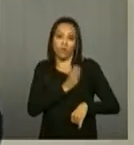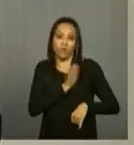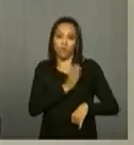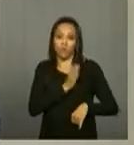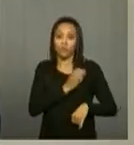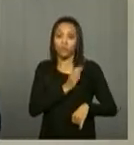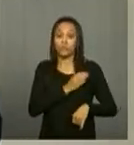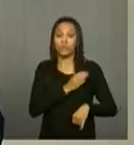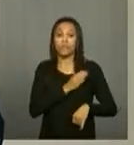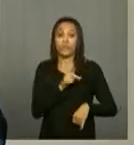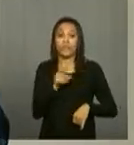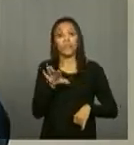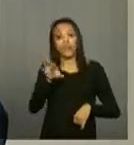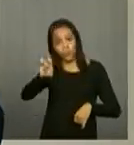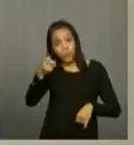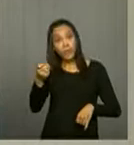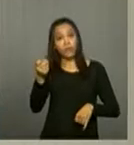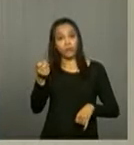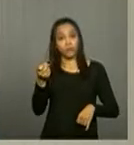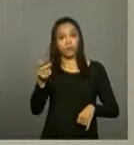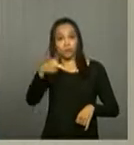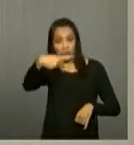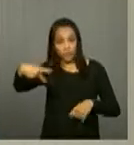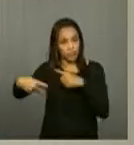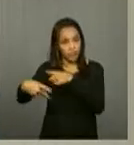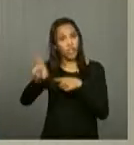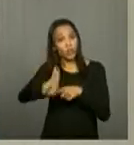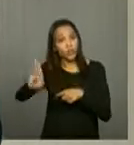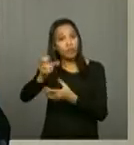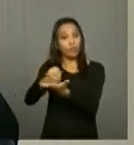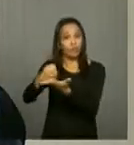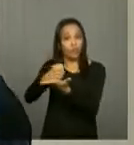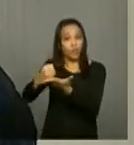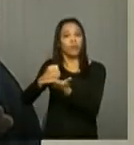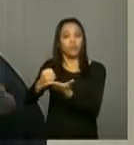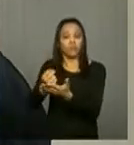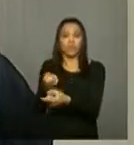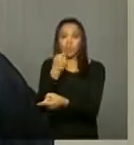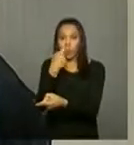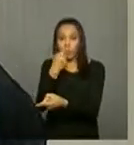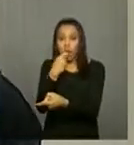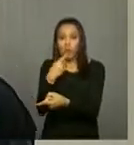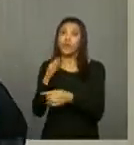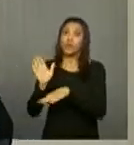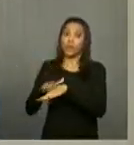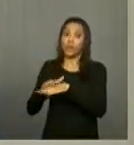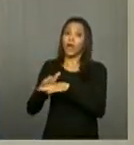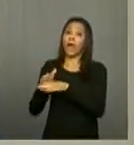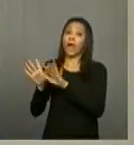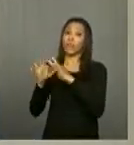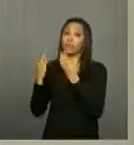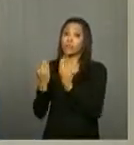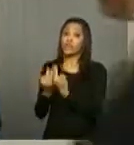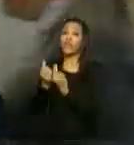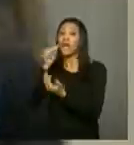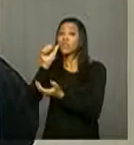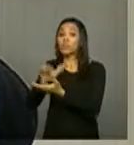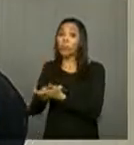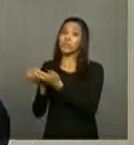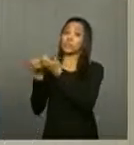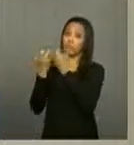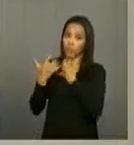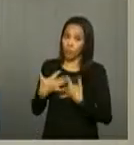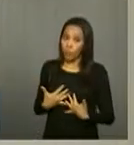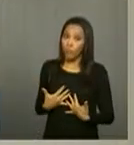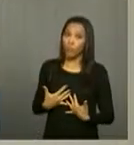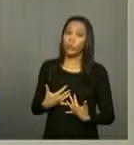dele é assim o uso de medicamentos que ele fazia segundo a própria família própria esposa que toda a